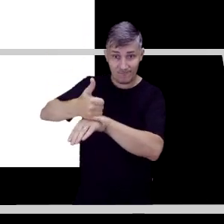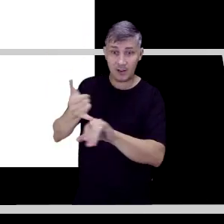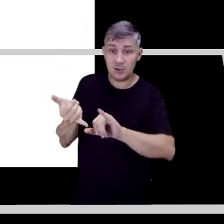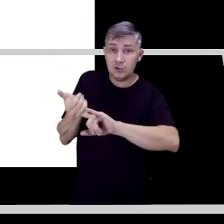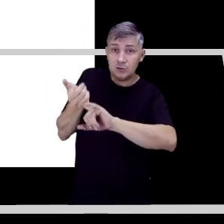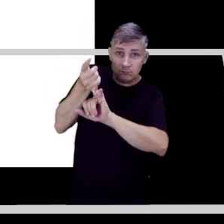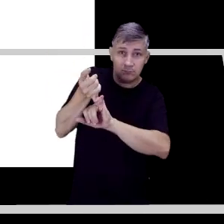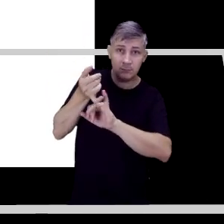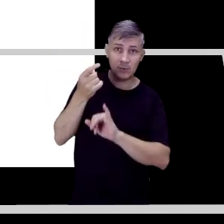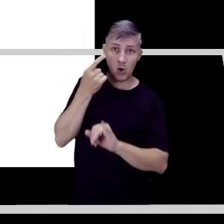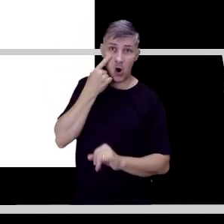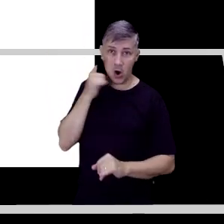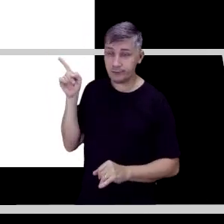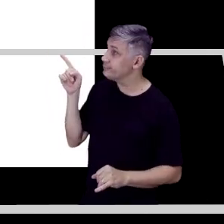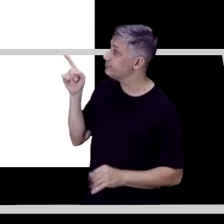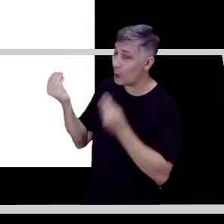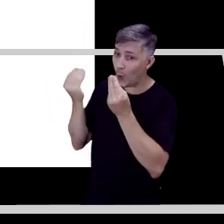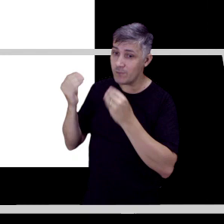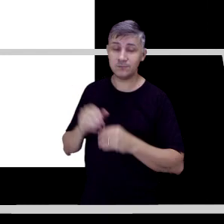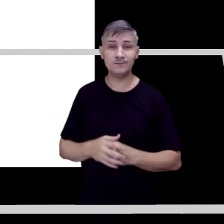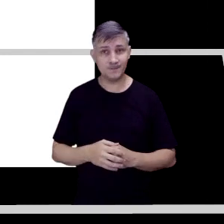de metálica de suporte,